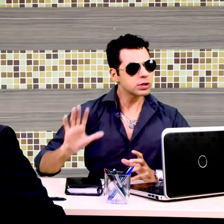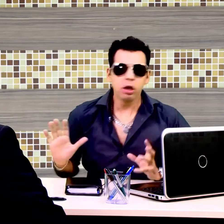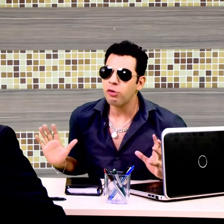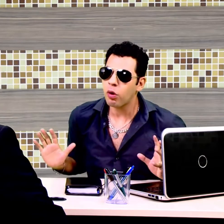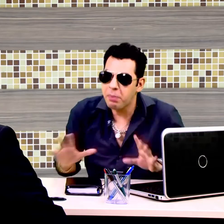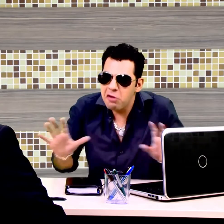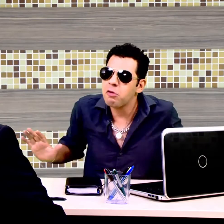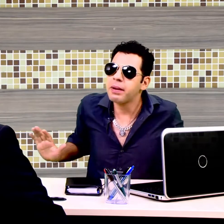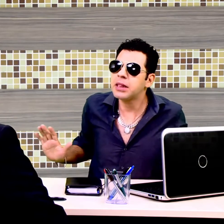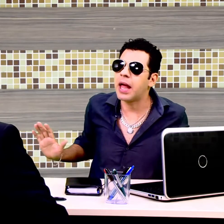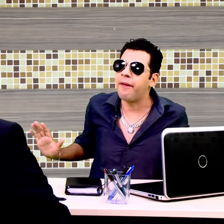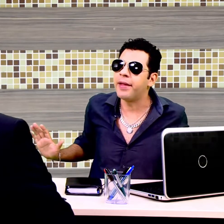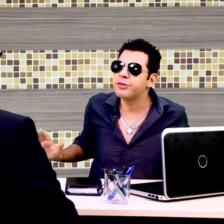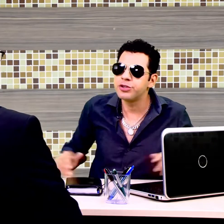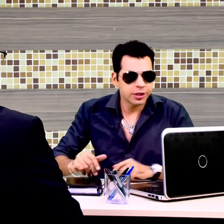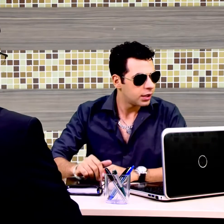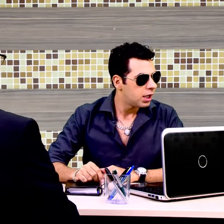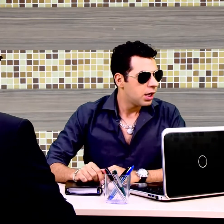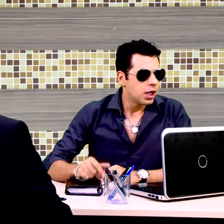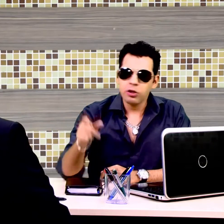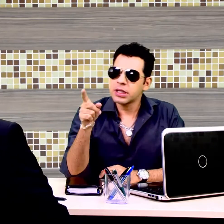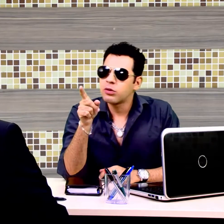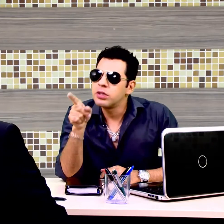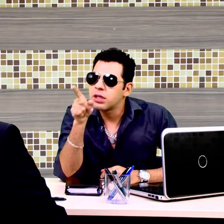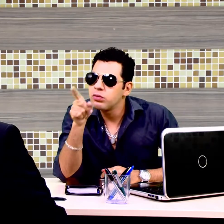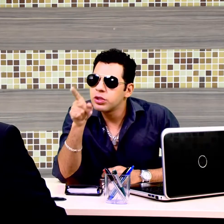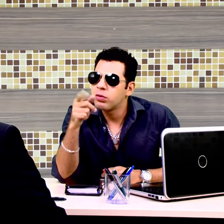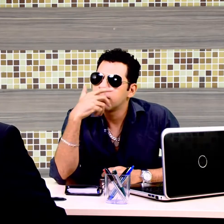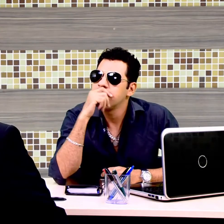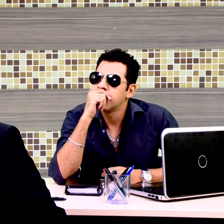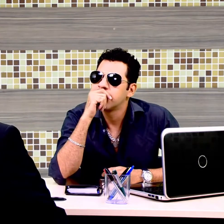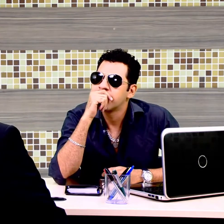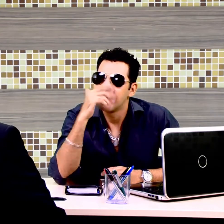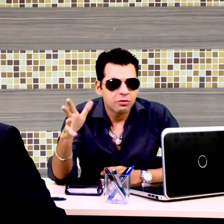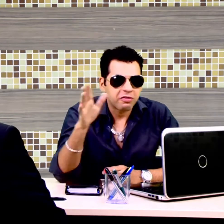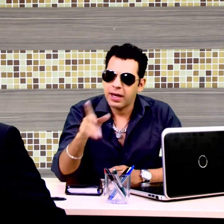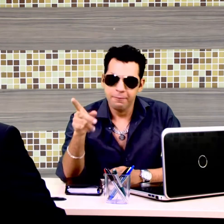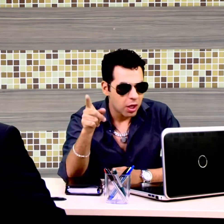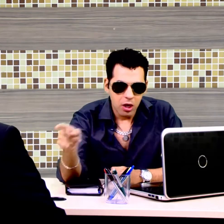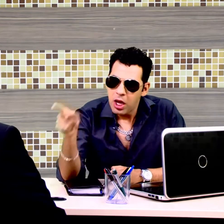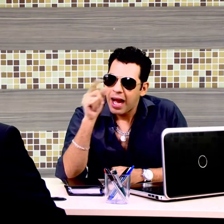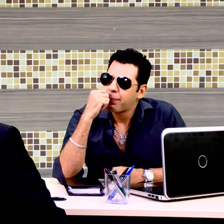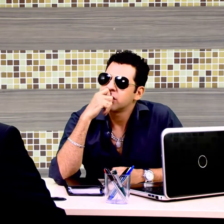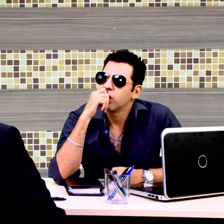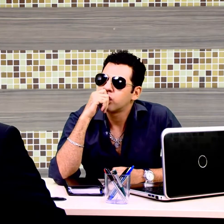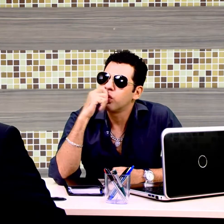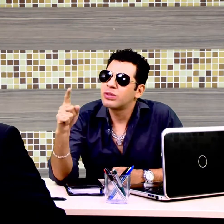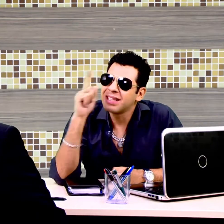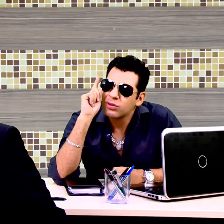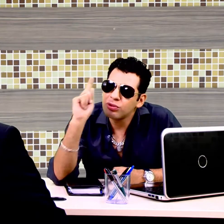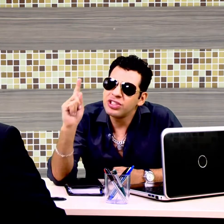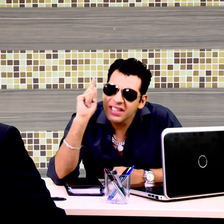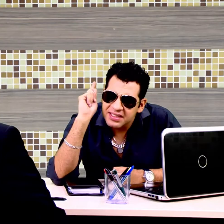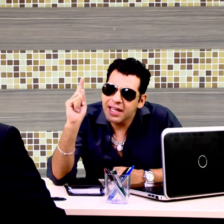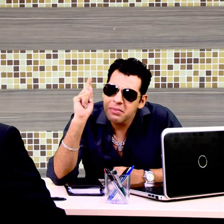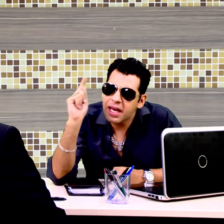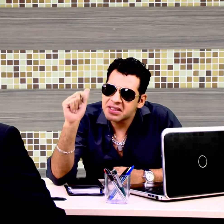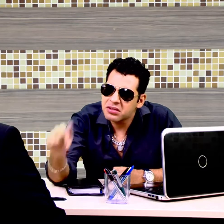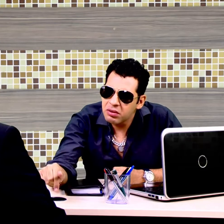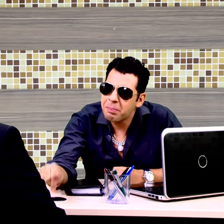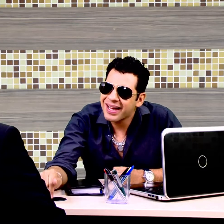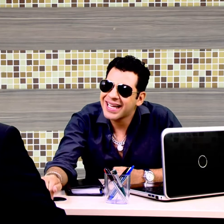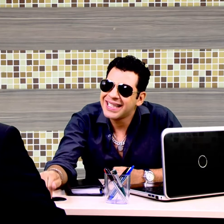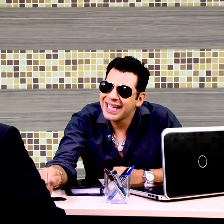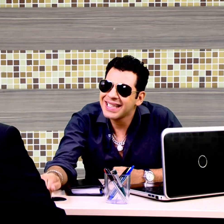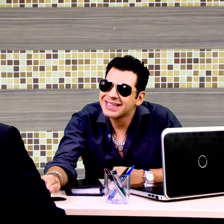Qualquer coisa que eu vou comprar, eu vou pra internet. E outra coisa que eu não te conto, hein? Vou falar. Rapaz, o tanto de ICMS que